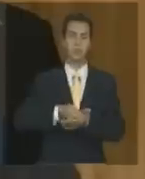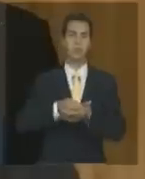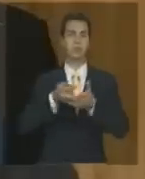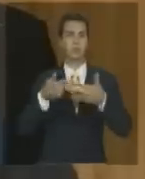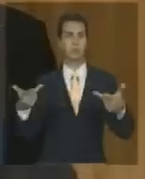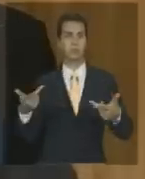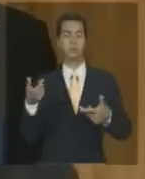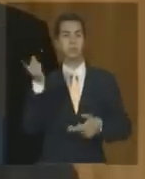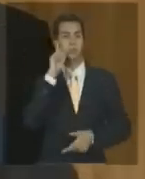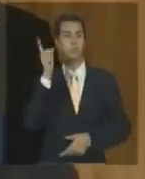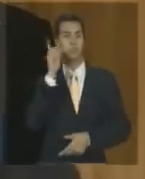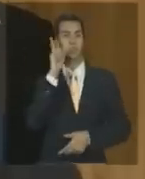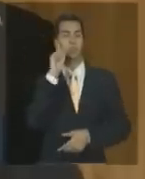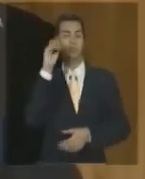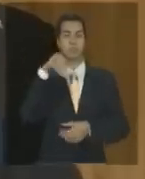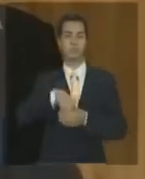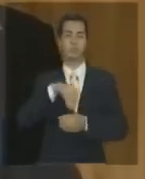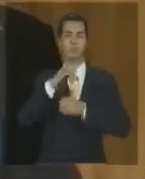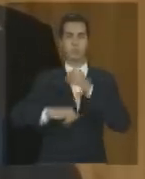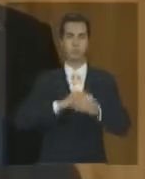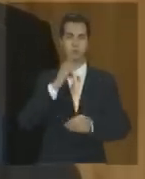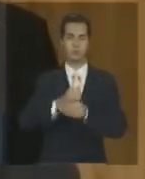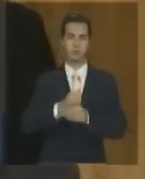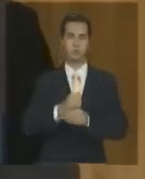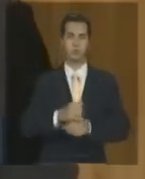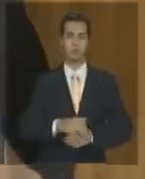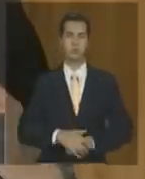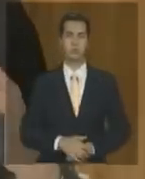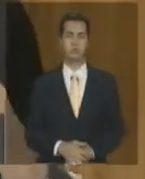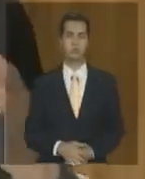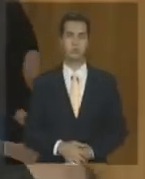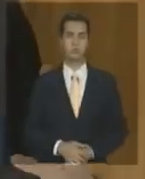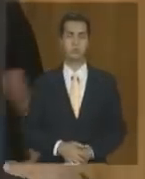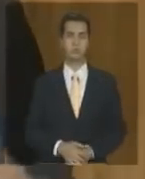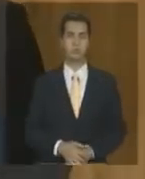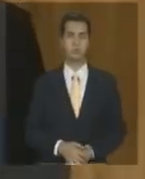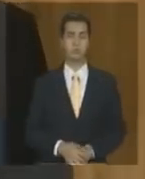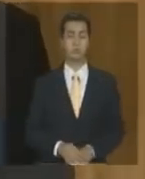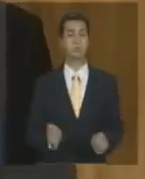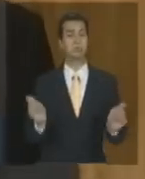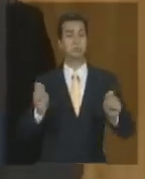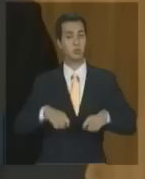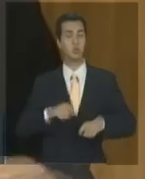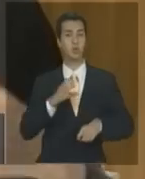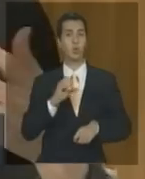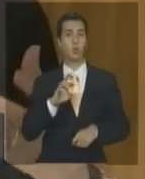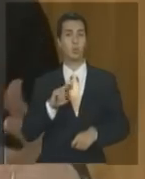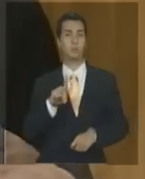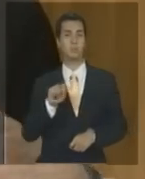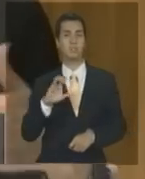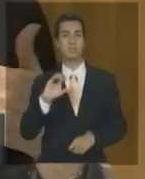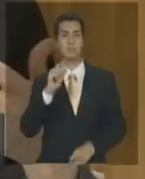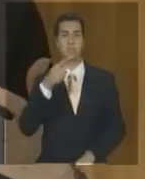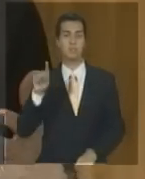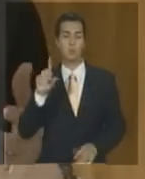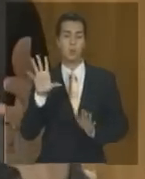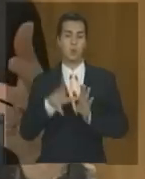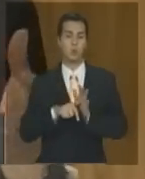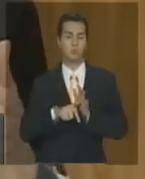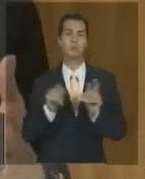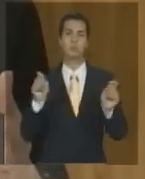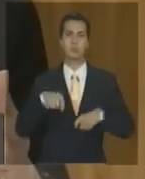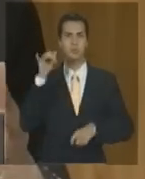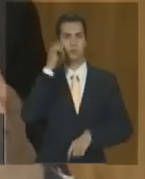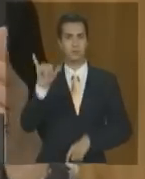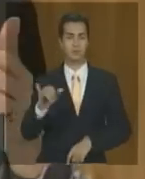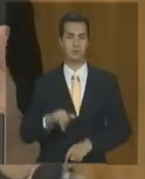base diária, o que é uma abordagem muito importante para impedir a corrupção, porque está lá para que todos vejam. É